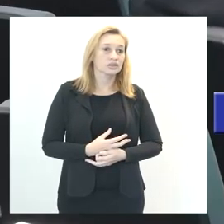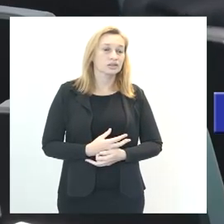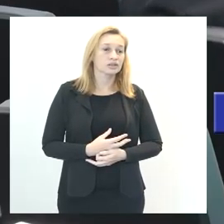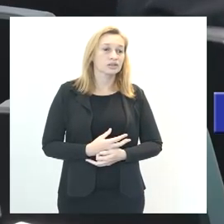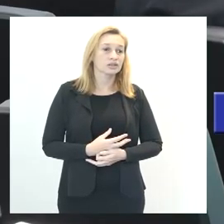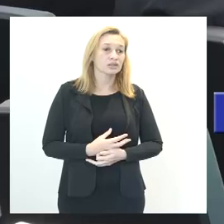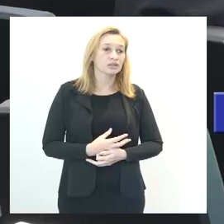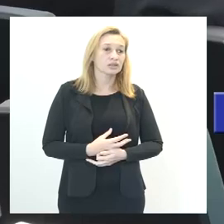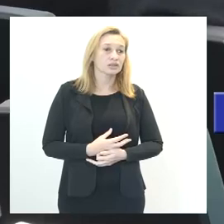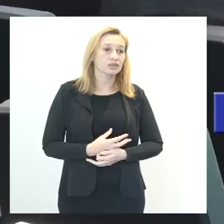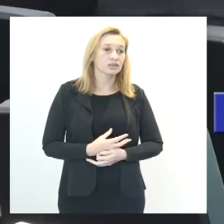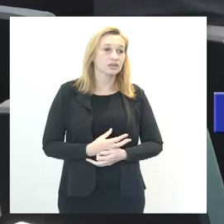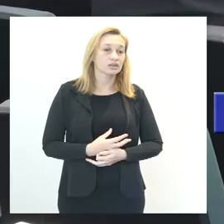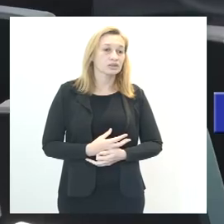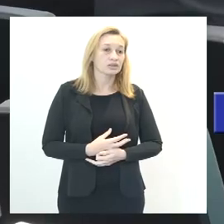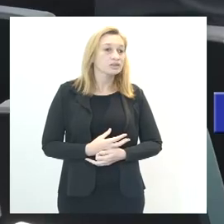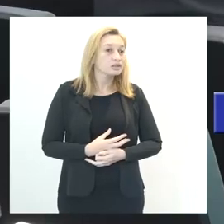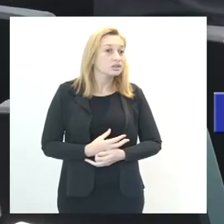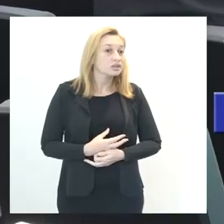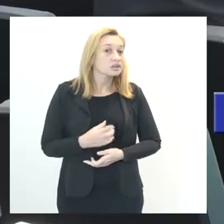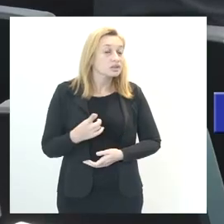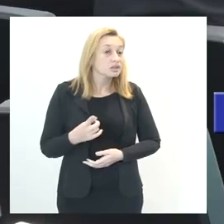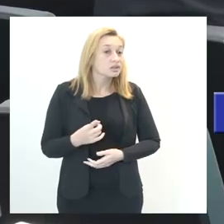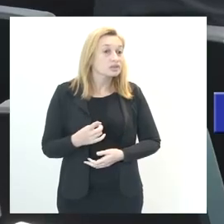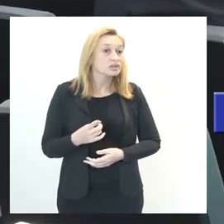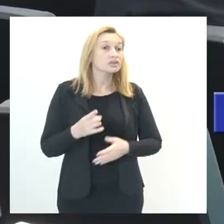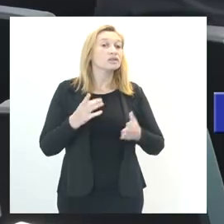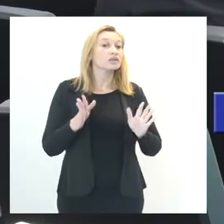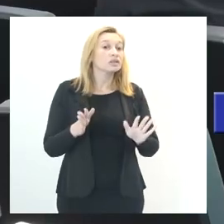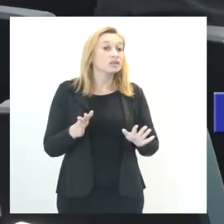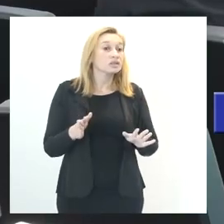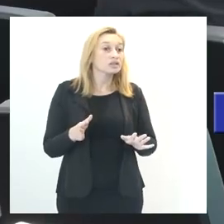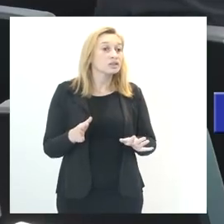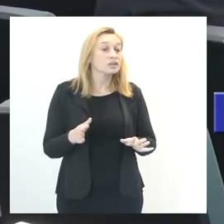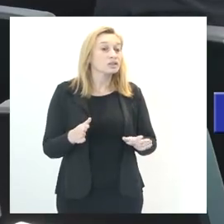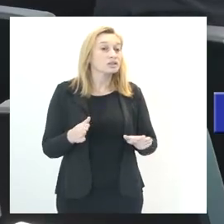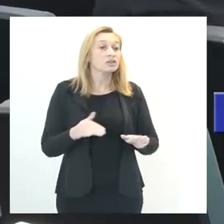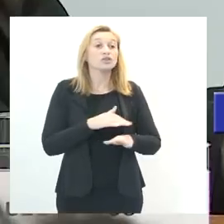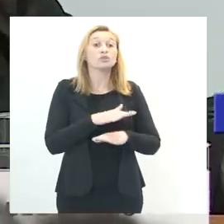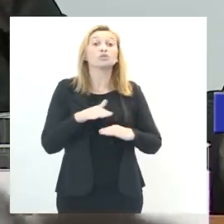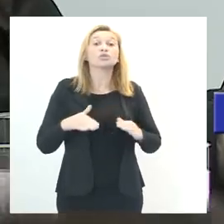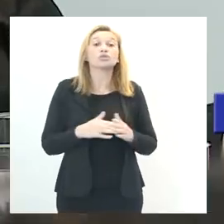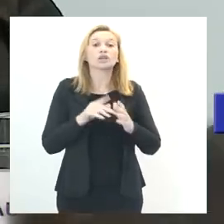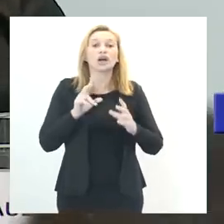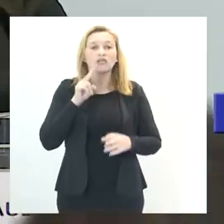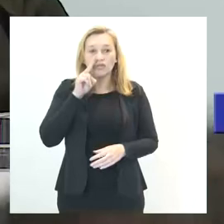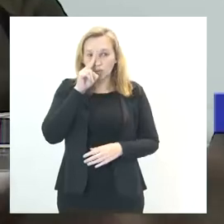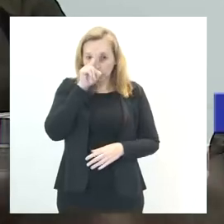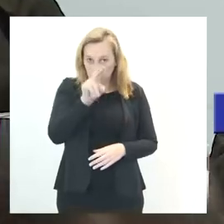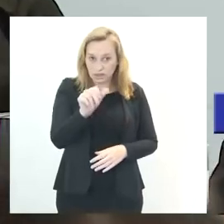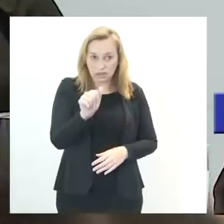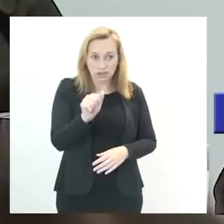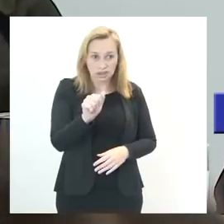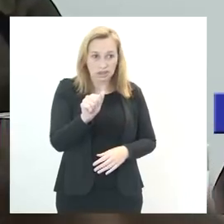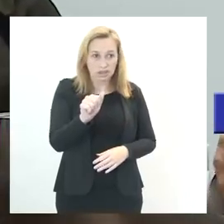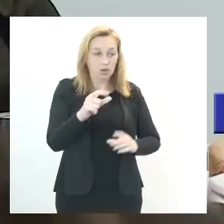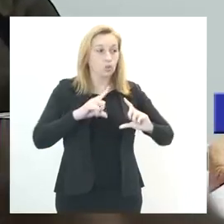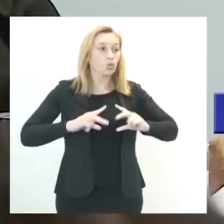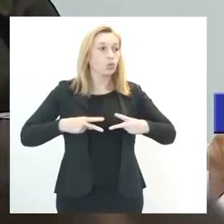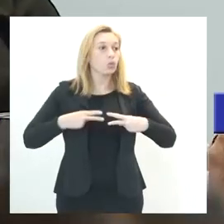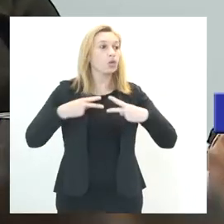daqui o link Renan Diz aí enquanto você fazendo toda a força diz o